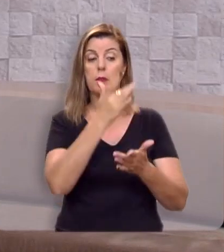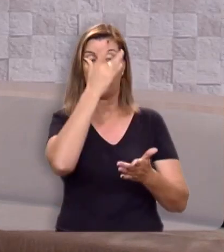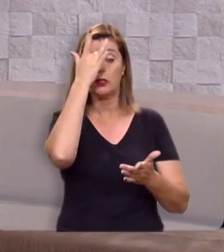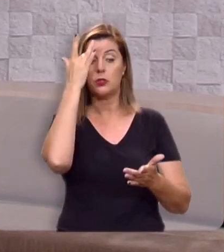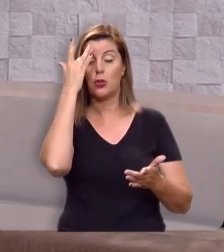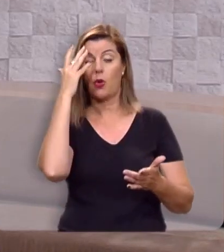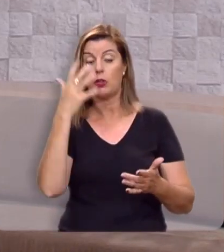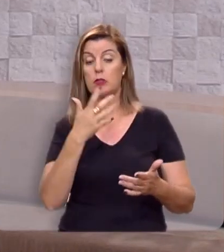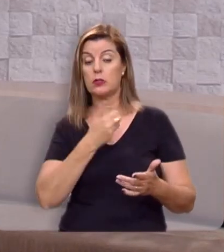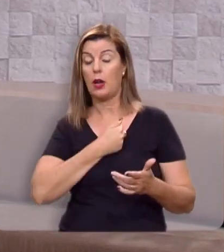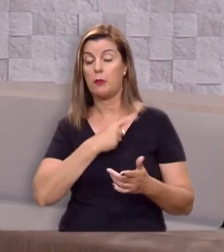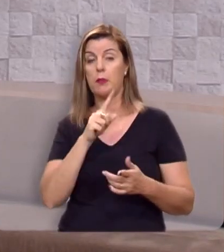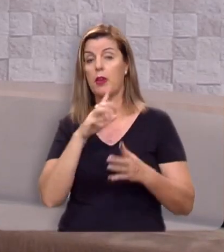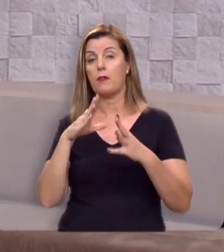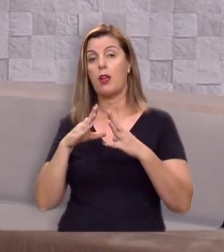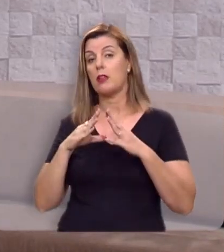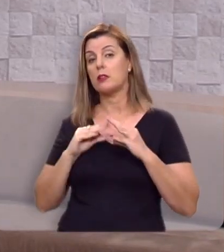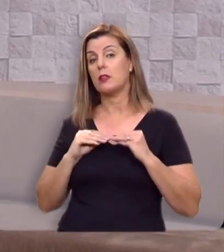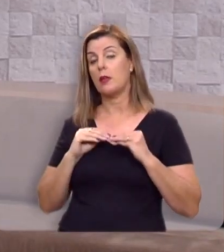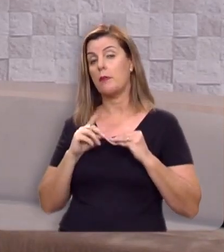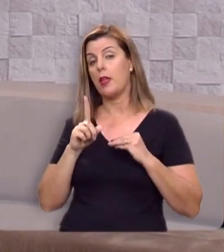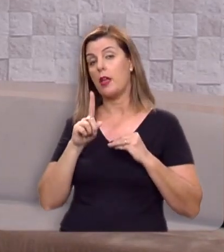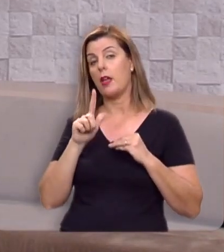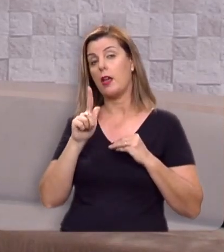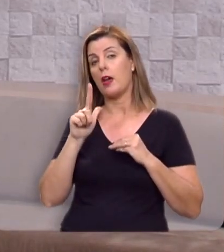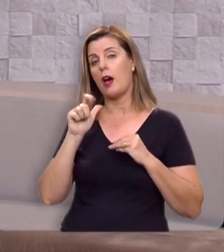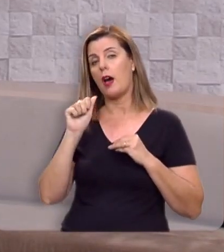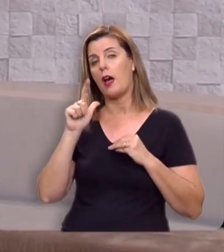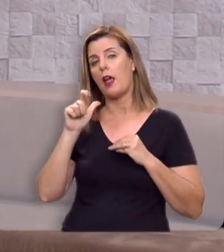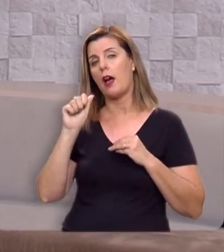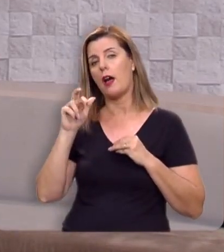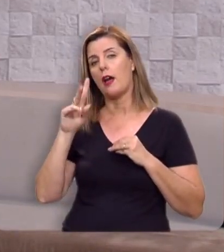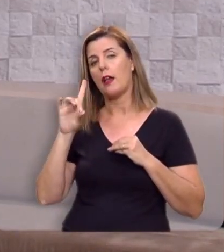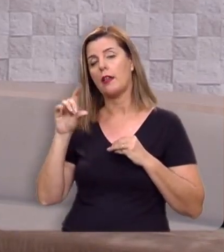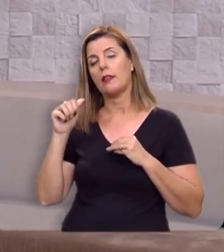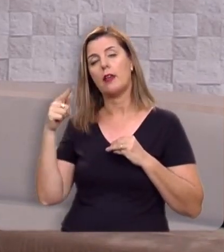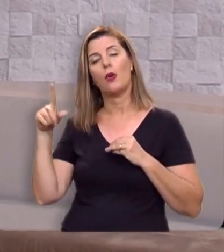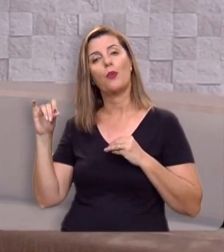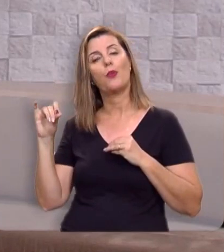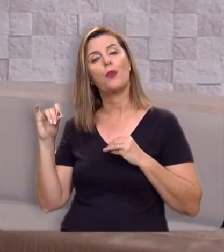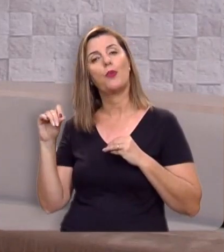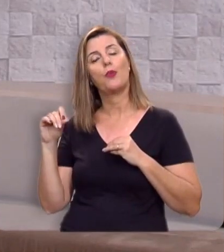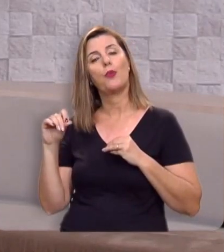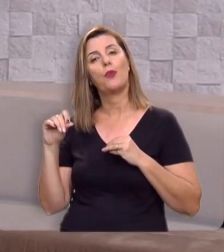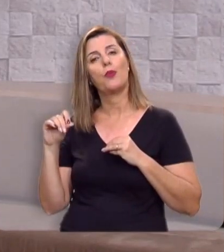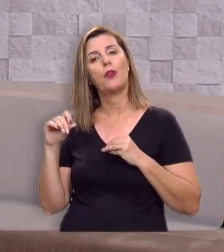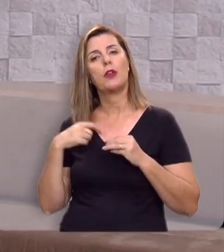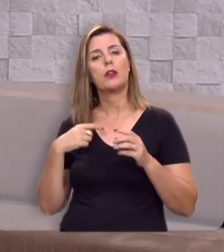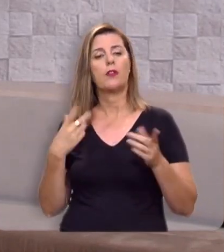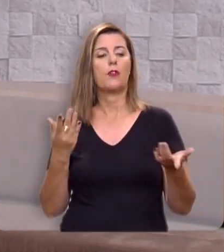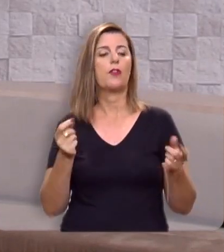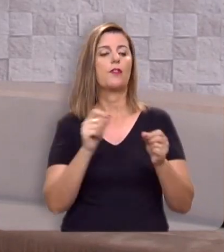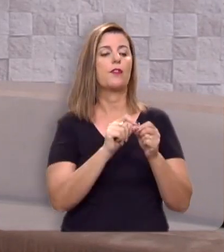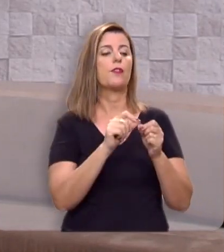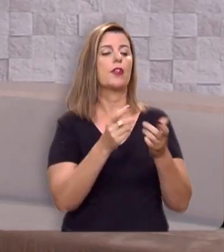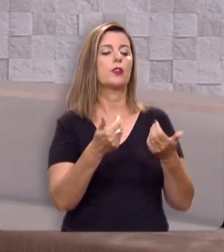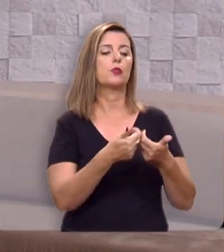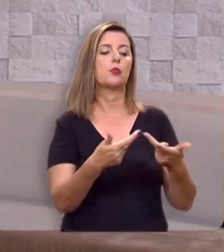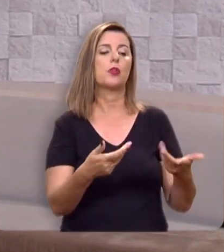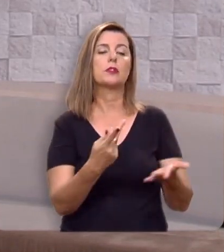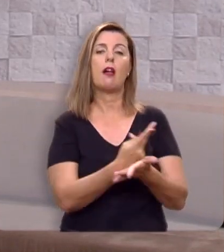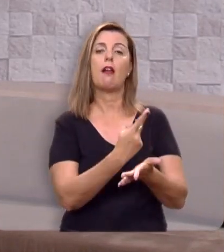não vão receber galardão, porque mesmo tendo edificado sobre o fundamento que é Cristo, construíram com materiais perecíveis de